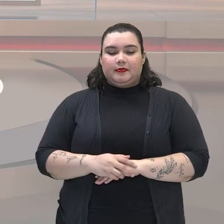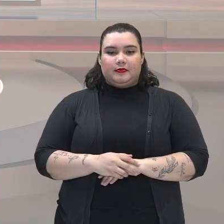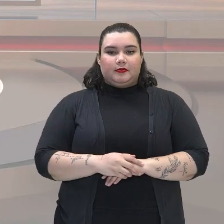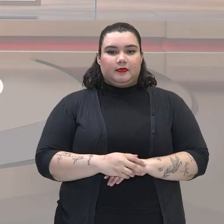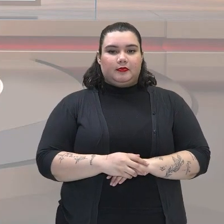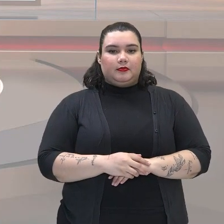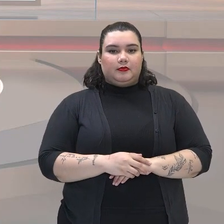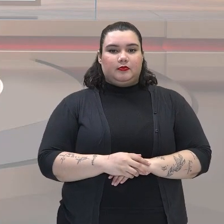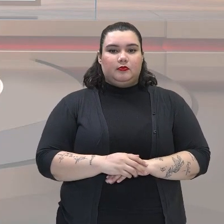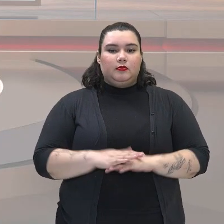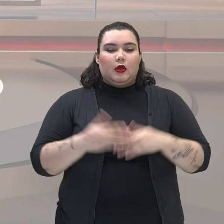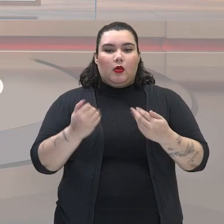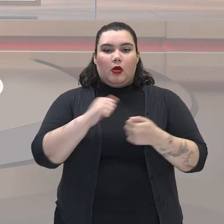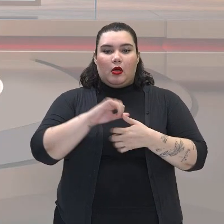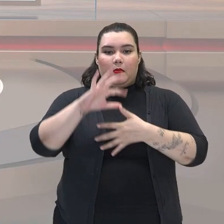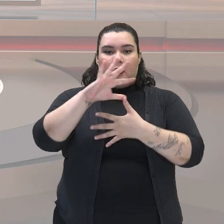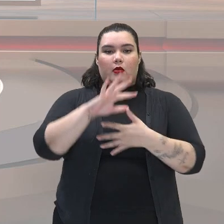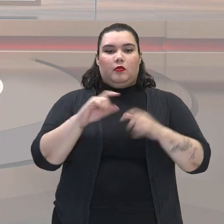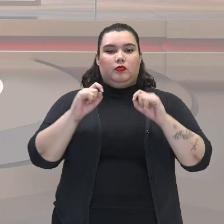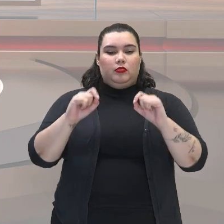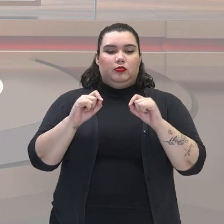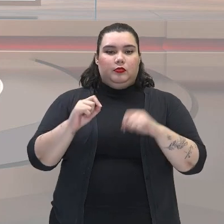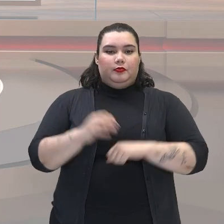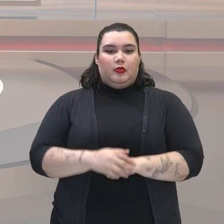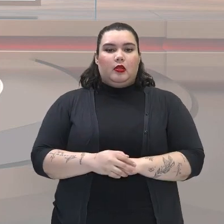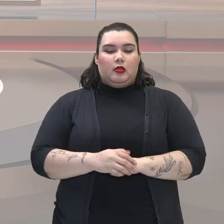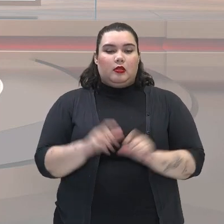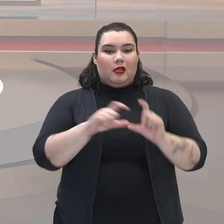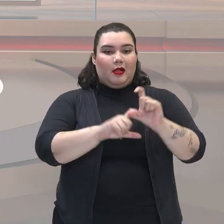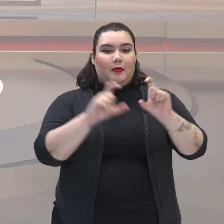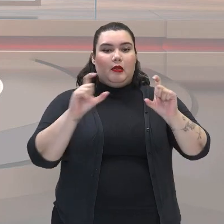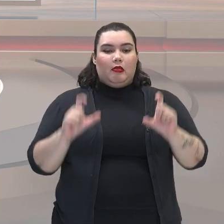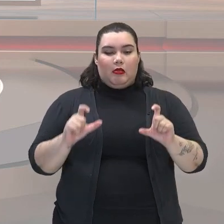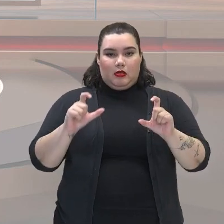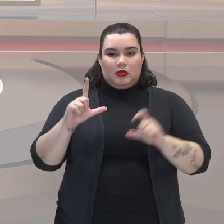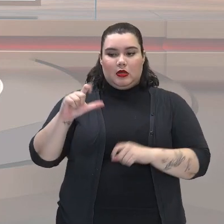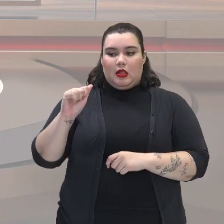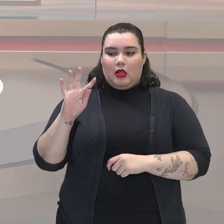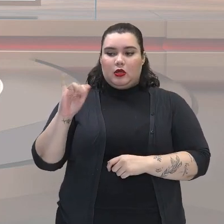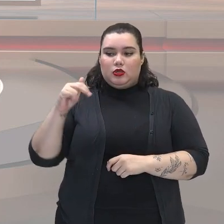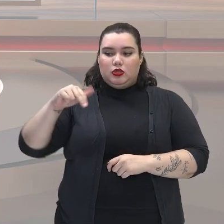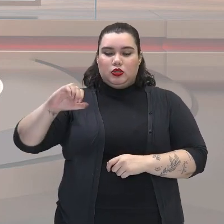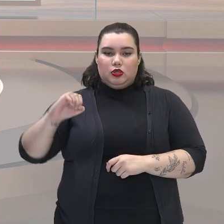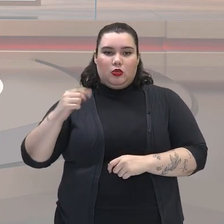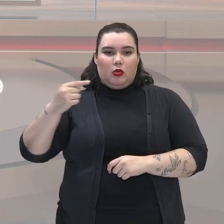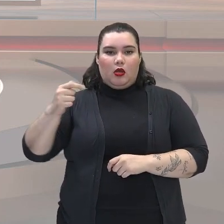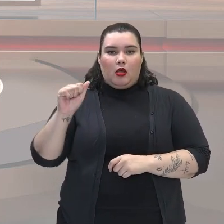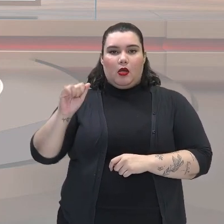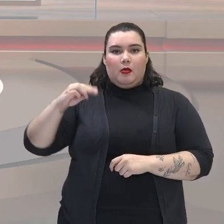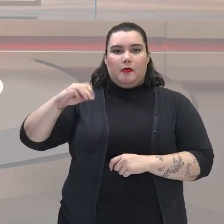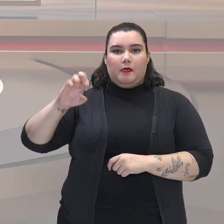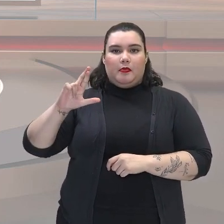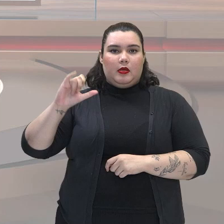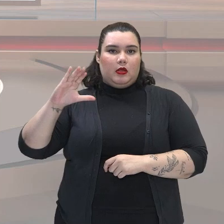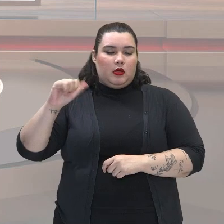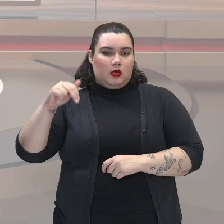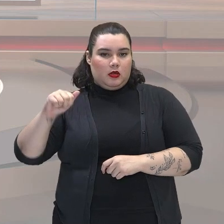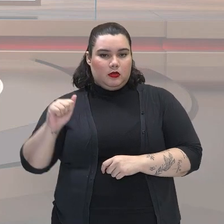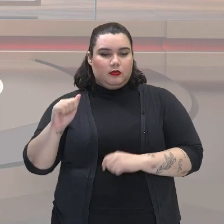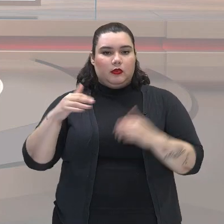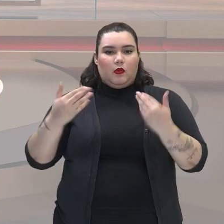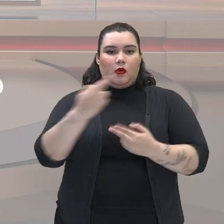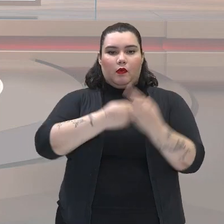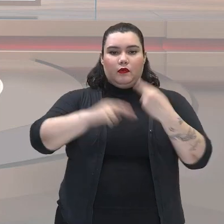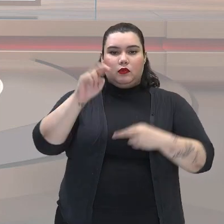Então, impactos na América, independência latino-americana. As revoluções europeias inspiraram as lutas